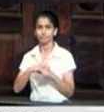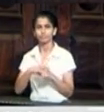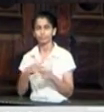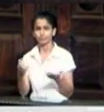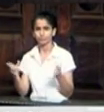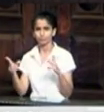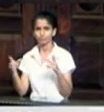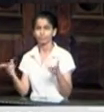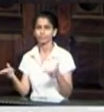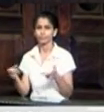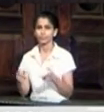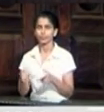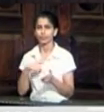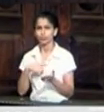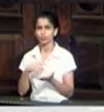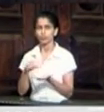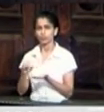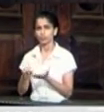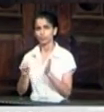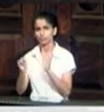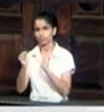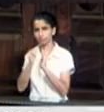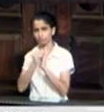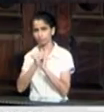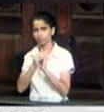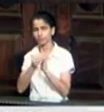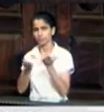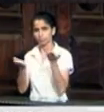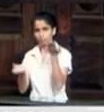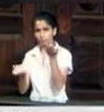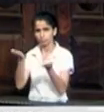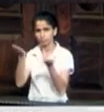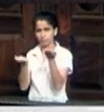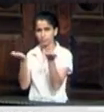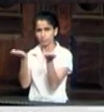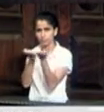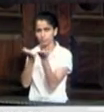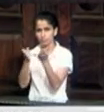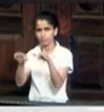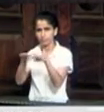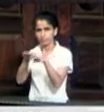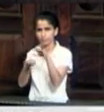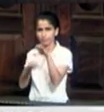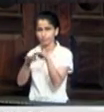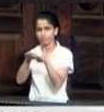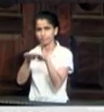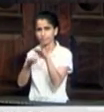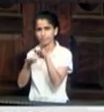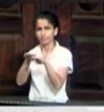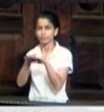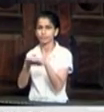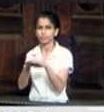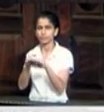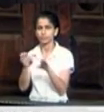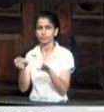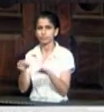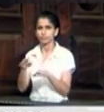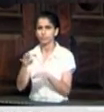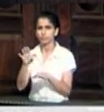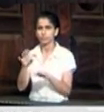orçamento em que receita e despesa empatavam e oscilava lá entre 7,5